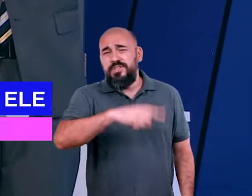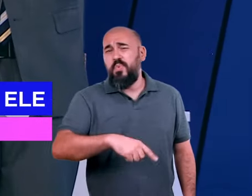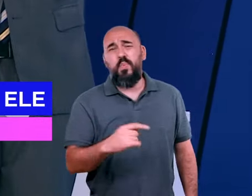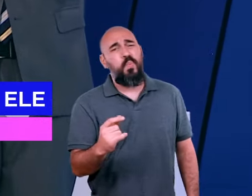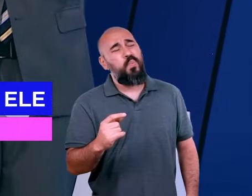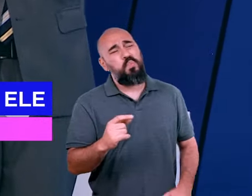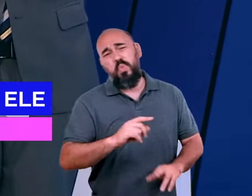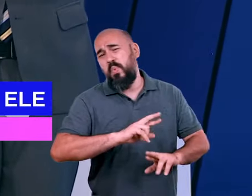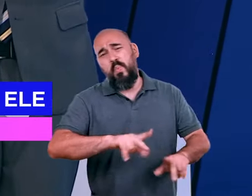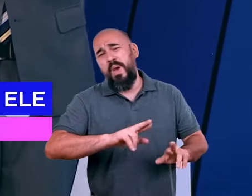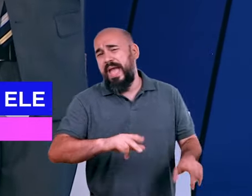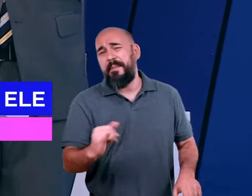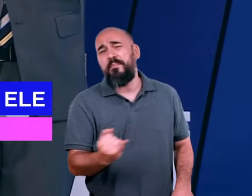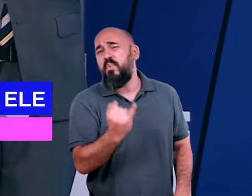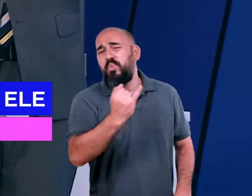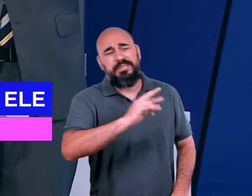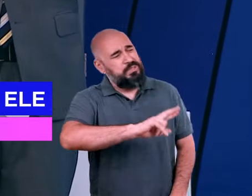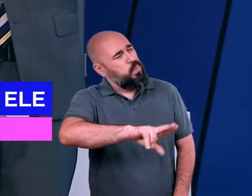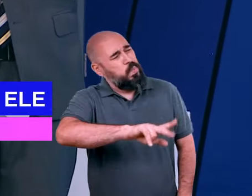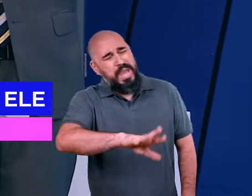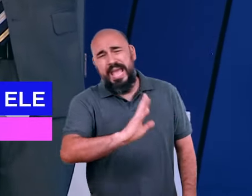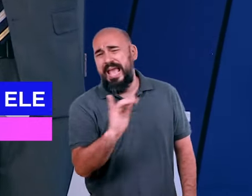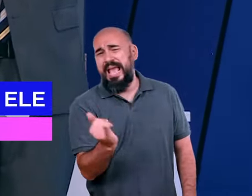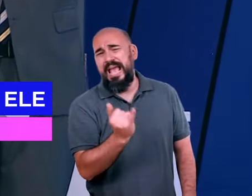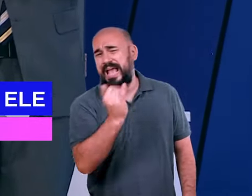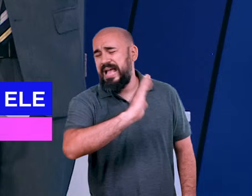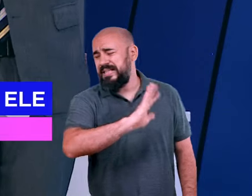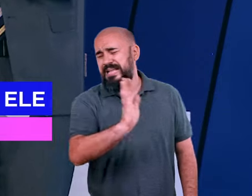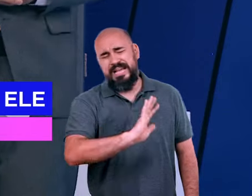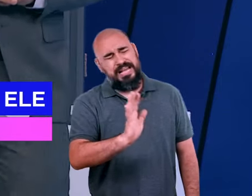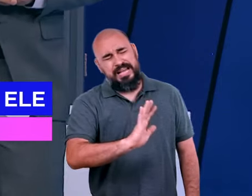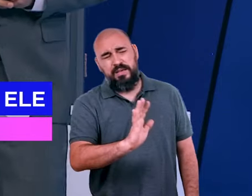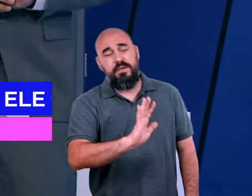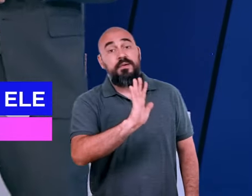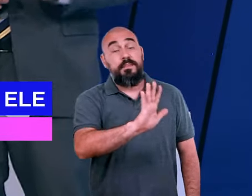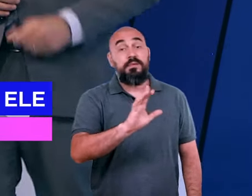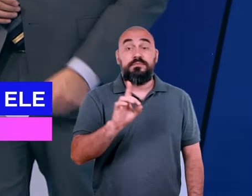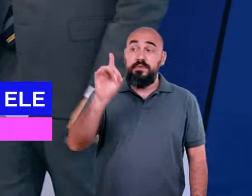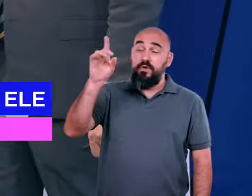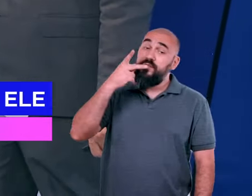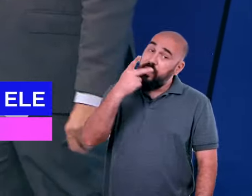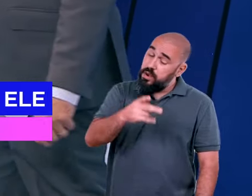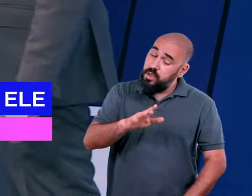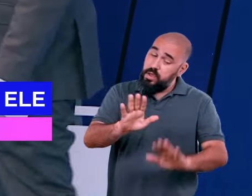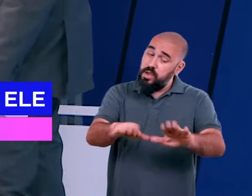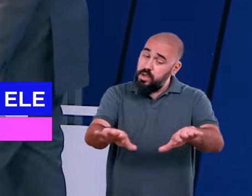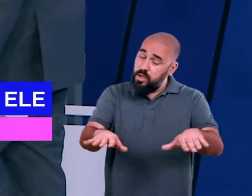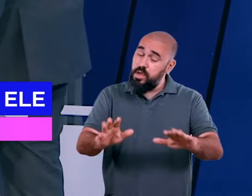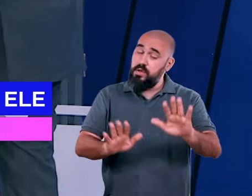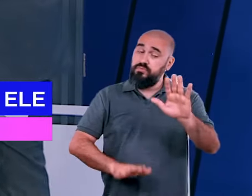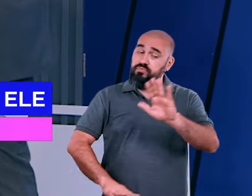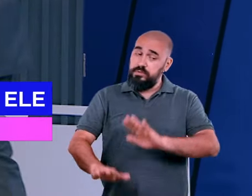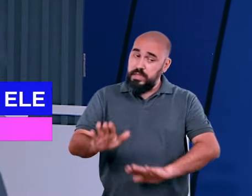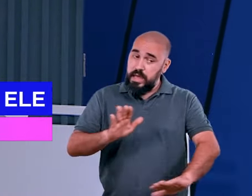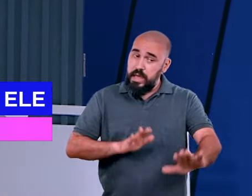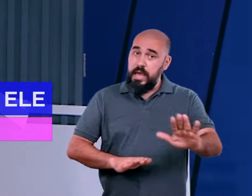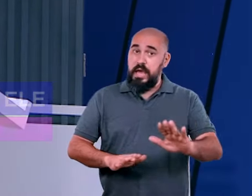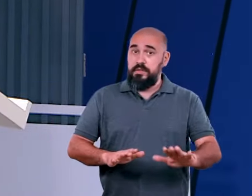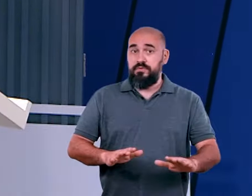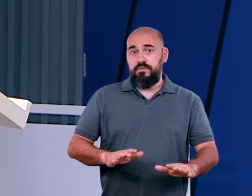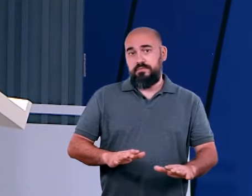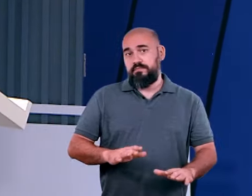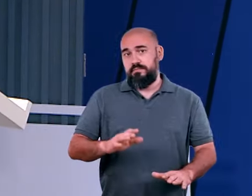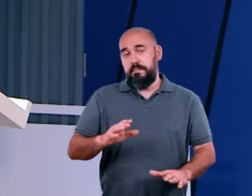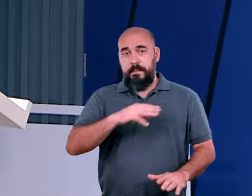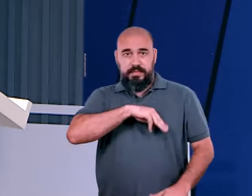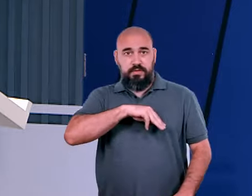que acabam ocupando um lugar que não deveriam ocupar. E Deus já nos advertiu, quando ele disse lá em São Mateus